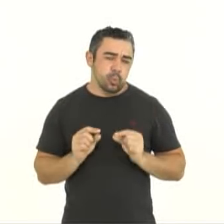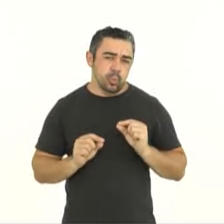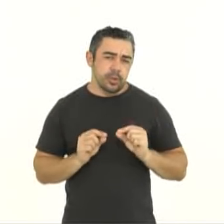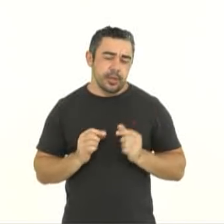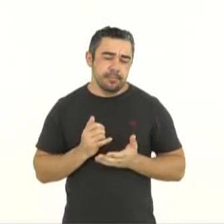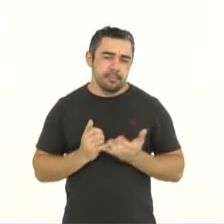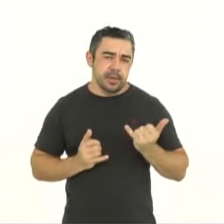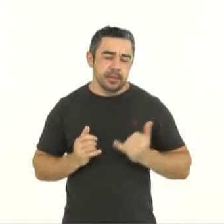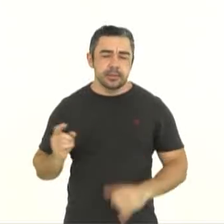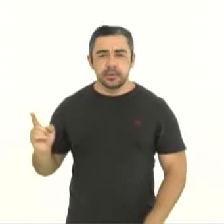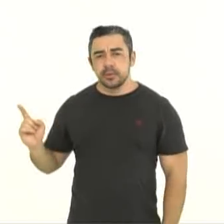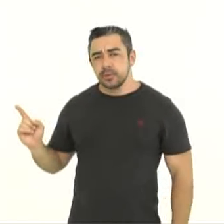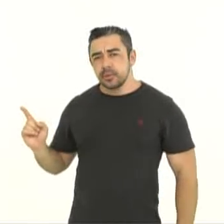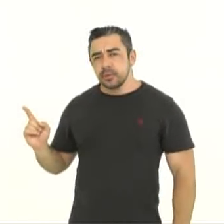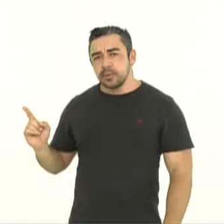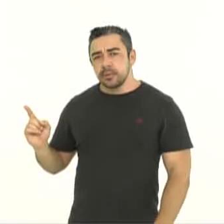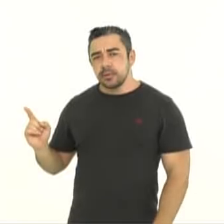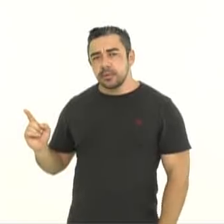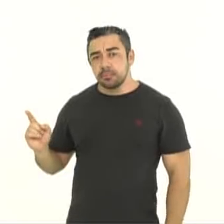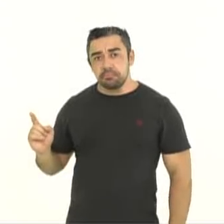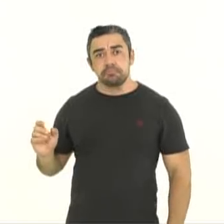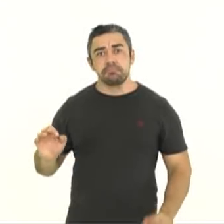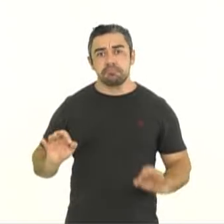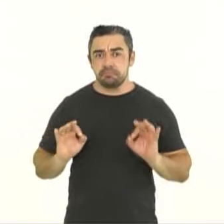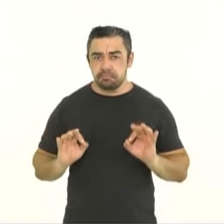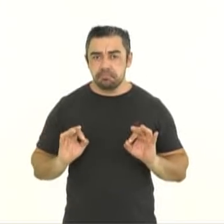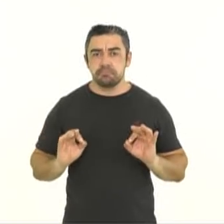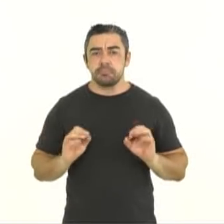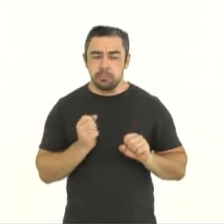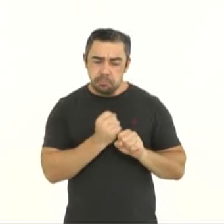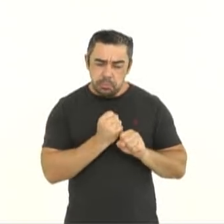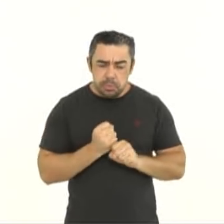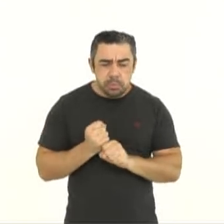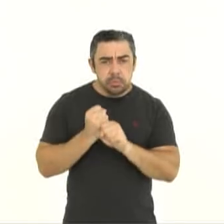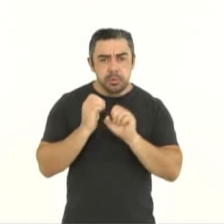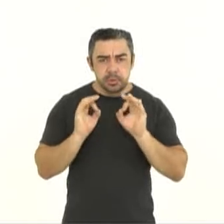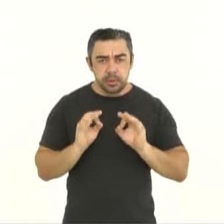parece ser? Nossa, tá tão bem trabalhado. Vamos descobrir?